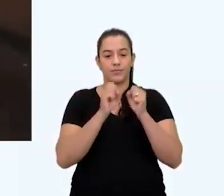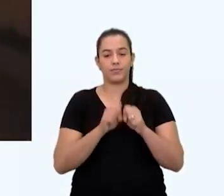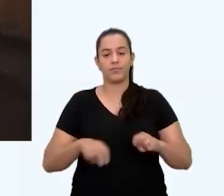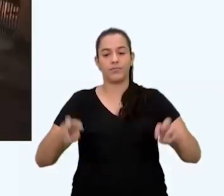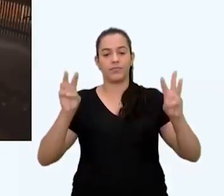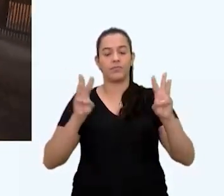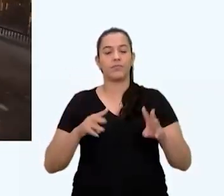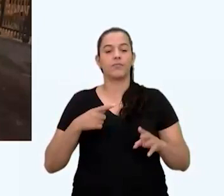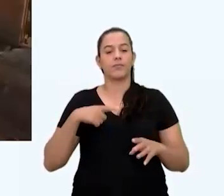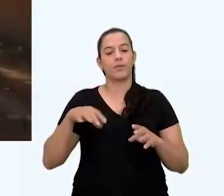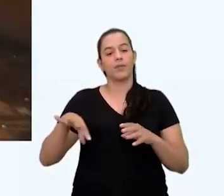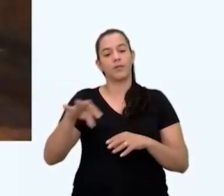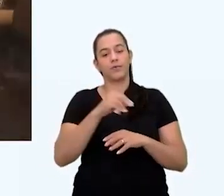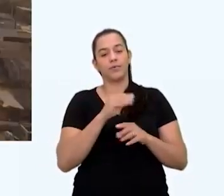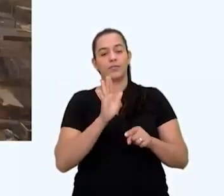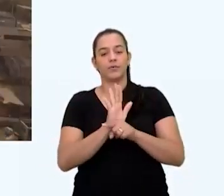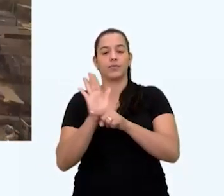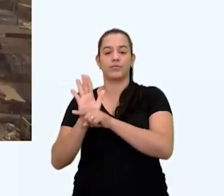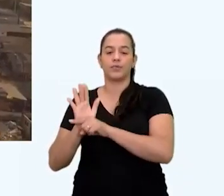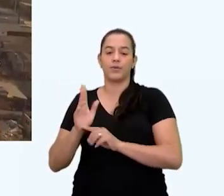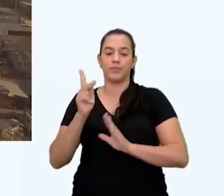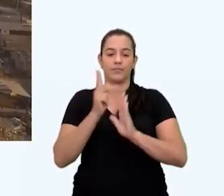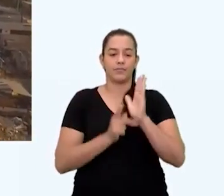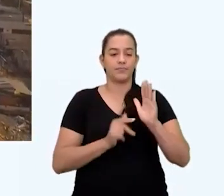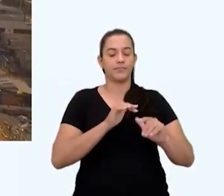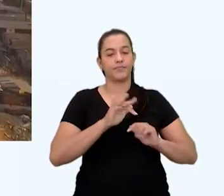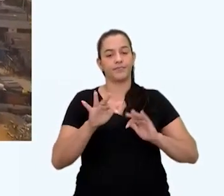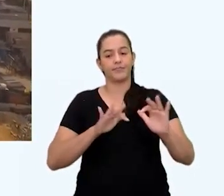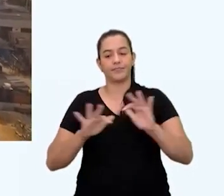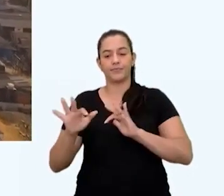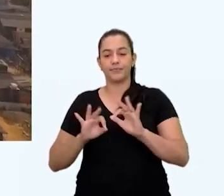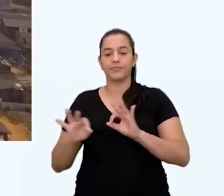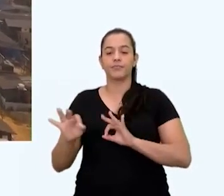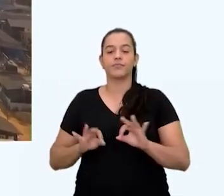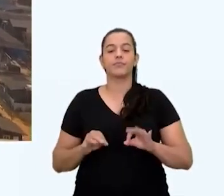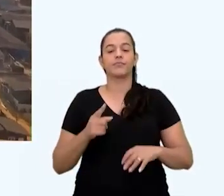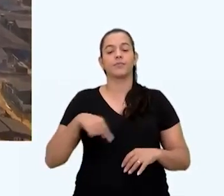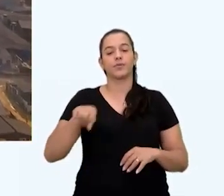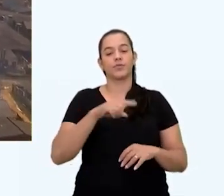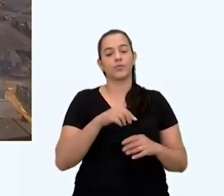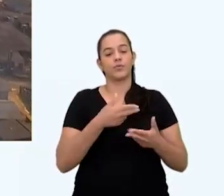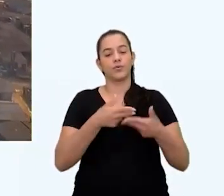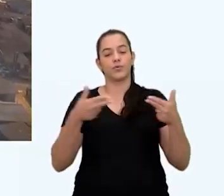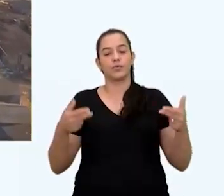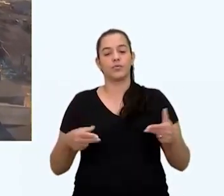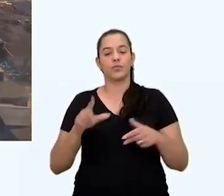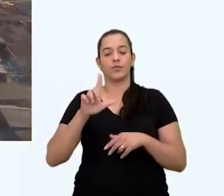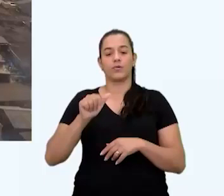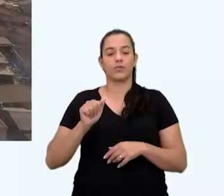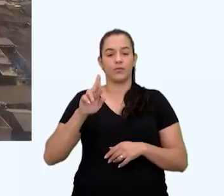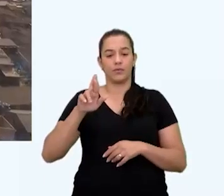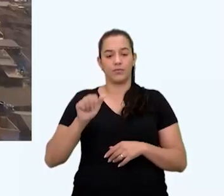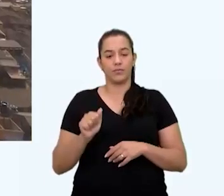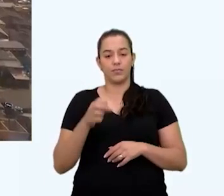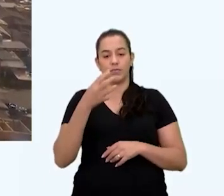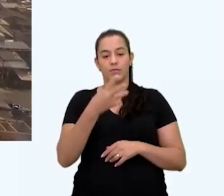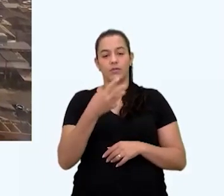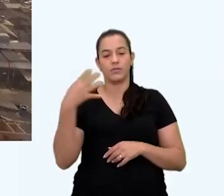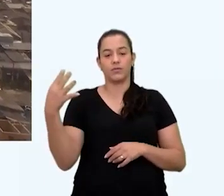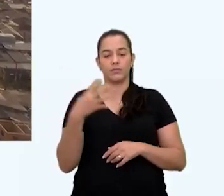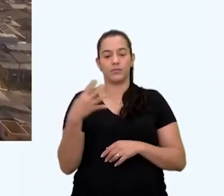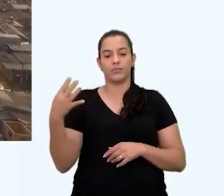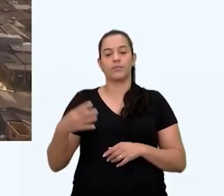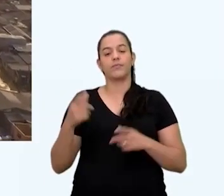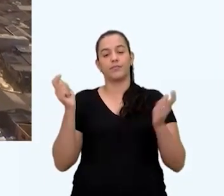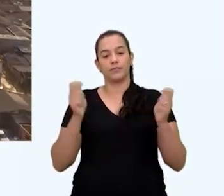ONU especializada em gestão de projetos, e das organizações locais, a EBAS e a Associação Laura dos Santos, 344 famílias